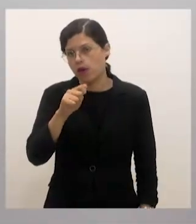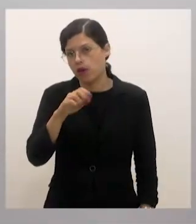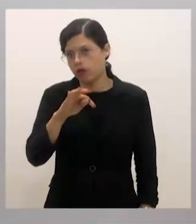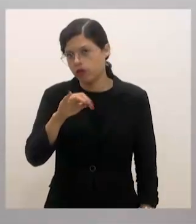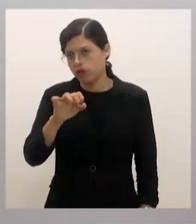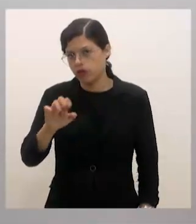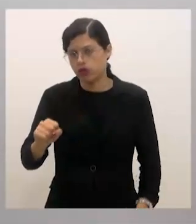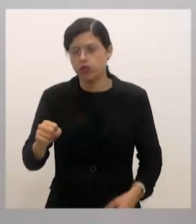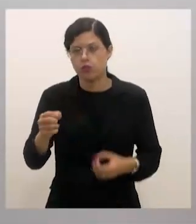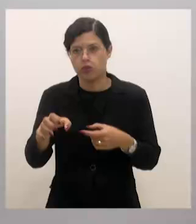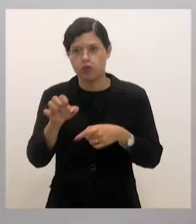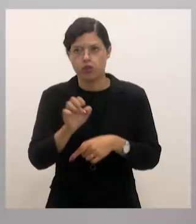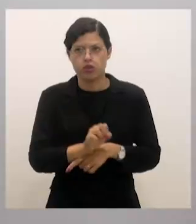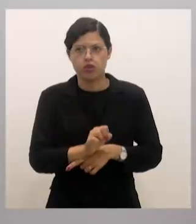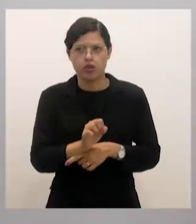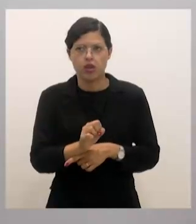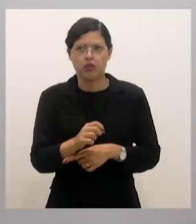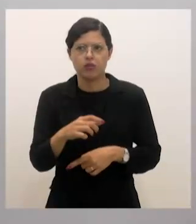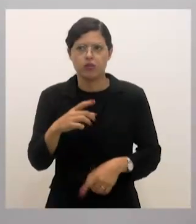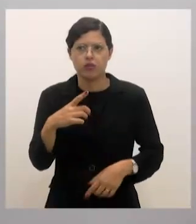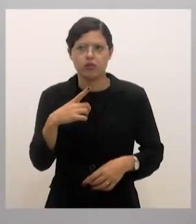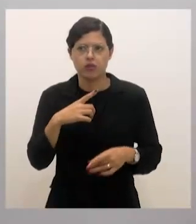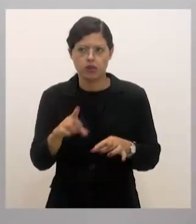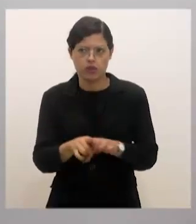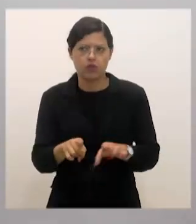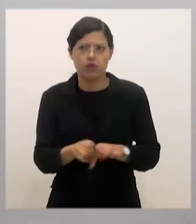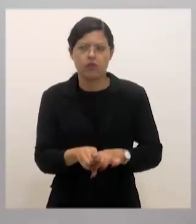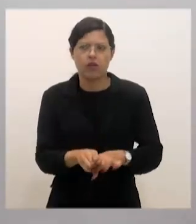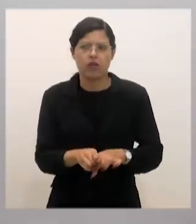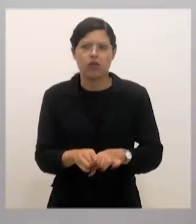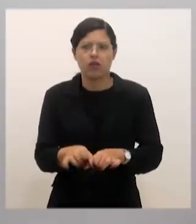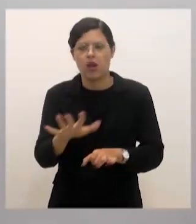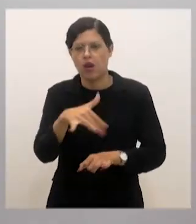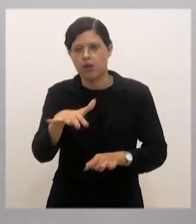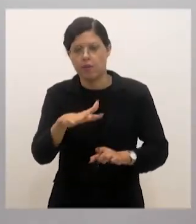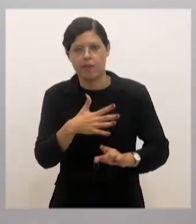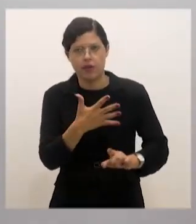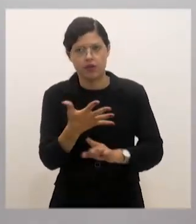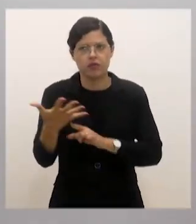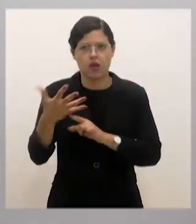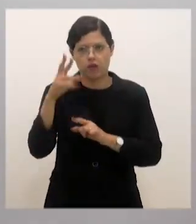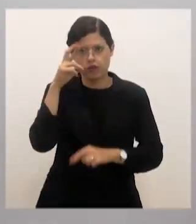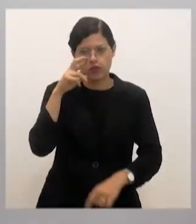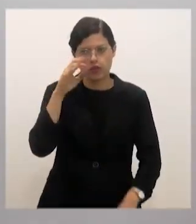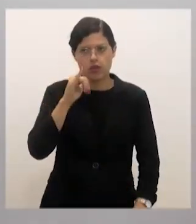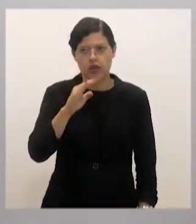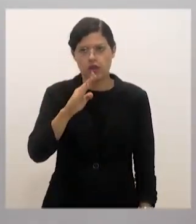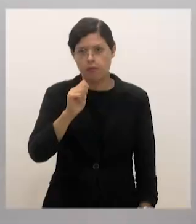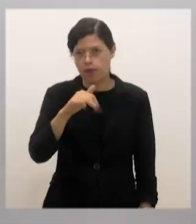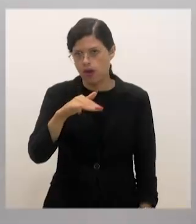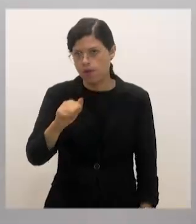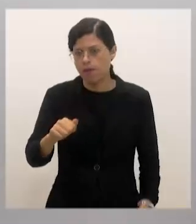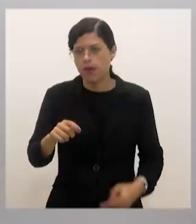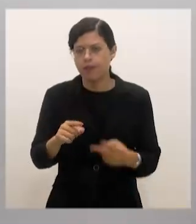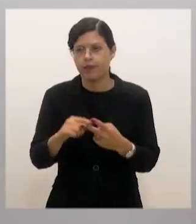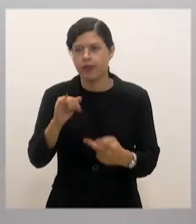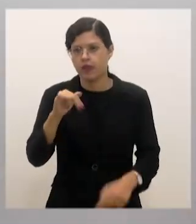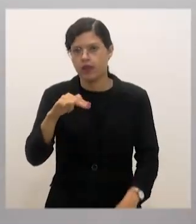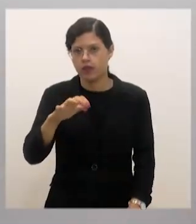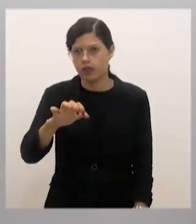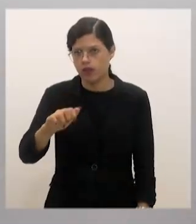se superpõe entre IBAMA, do ponto de vista ambiental, e INEA. Por via